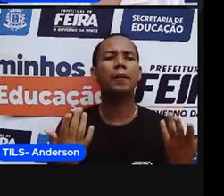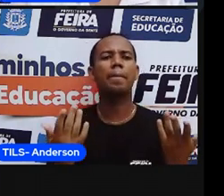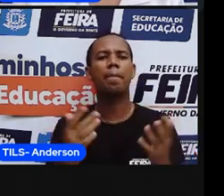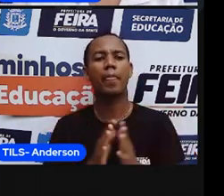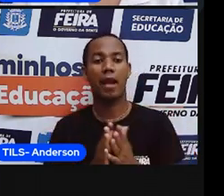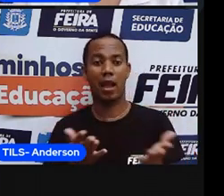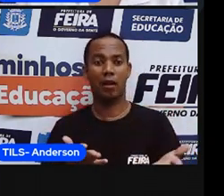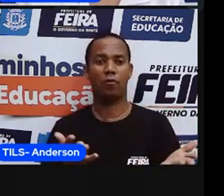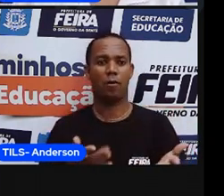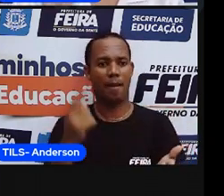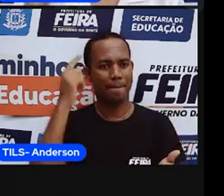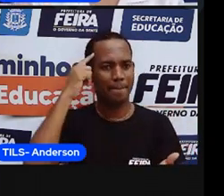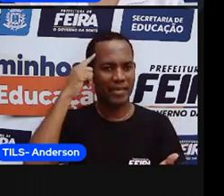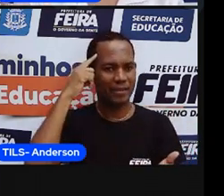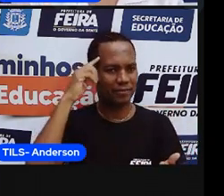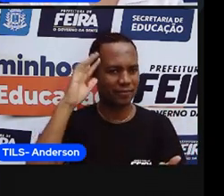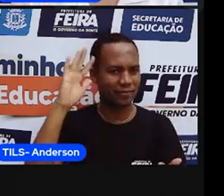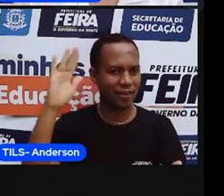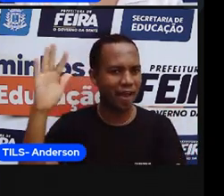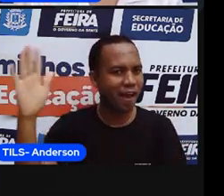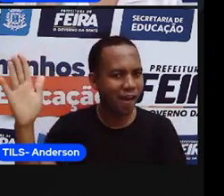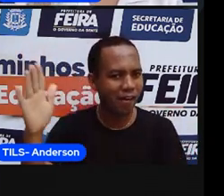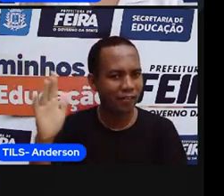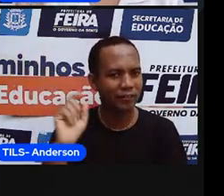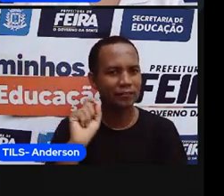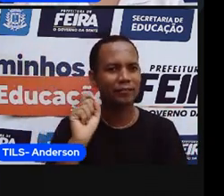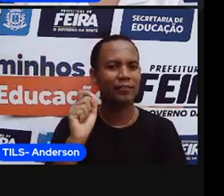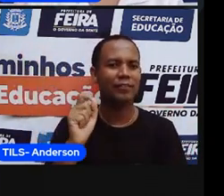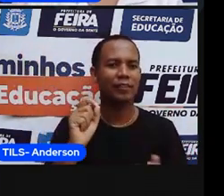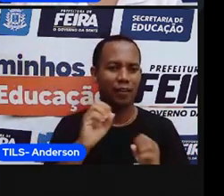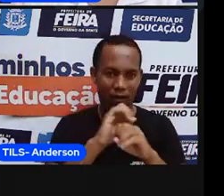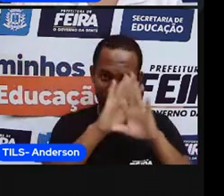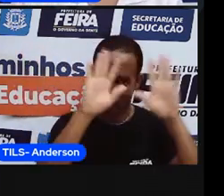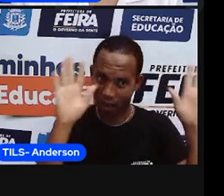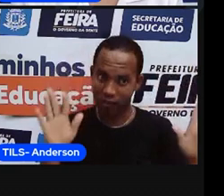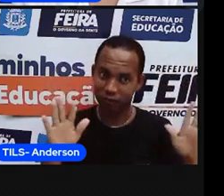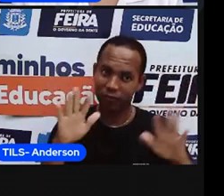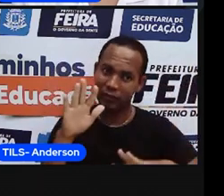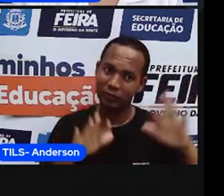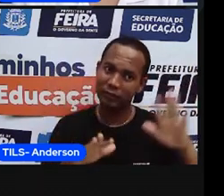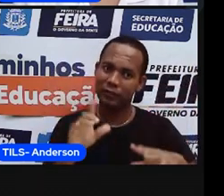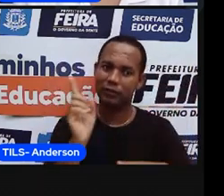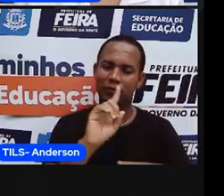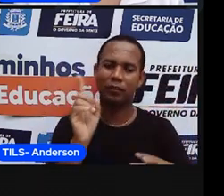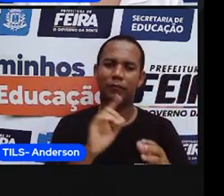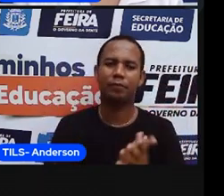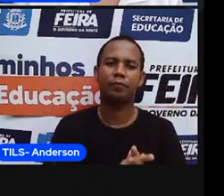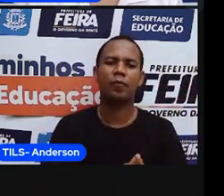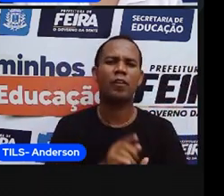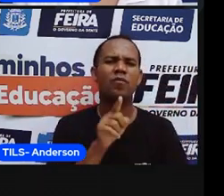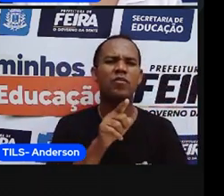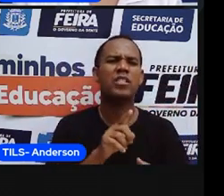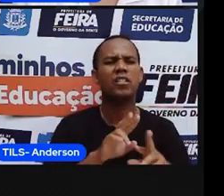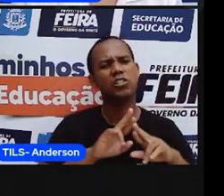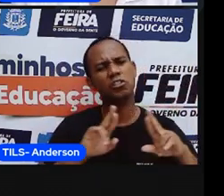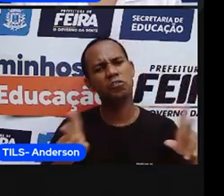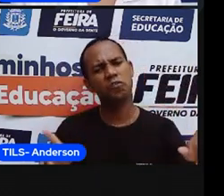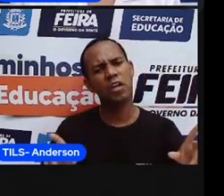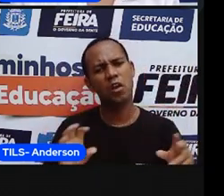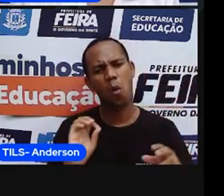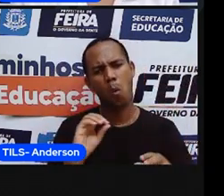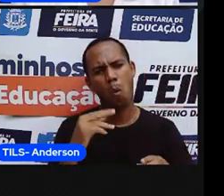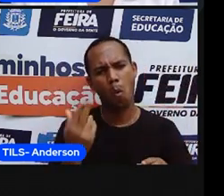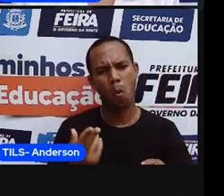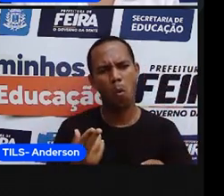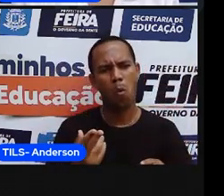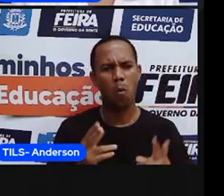usar a imaginação, porque nem tudo fica muito claro aí no vídeo. Você agiria de forma diferente? Que